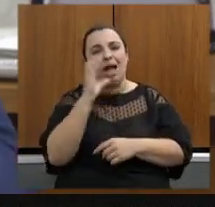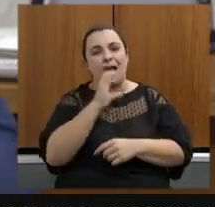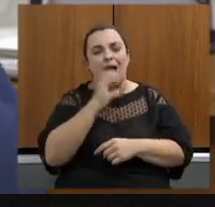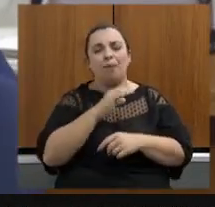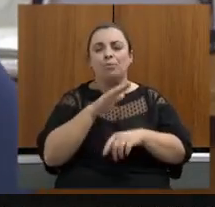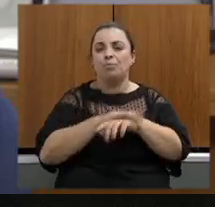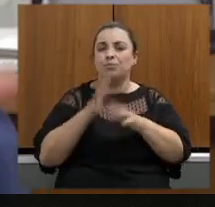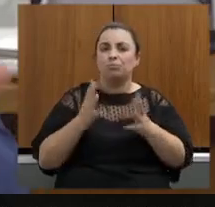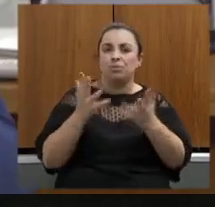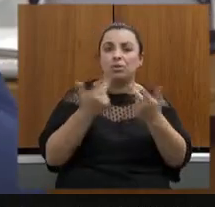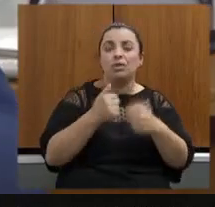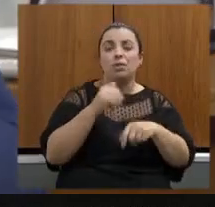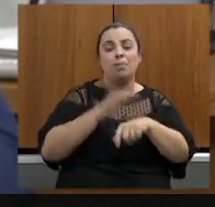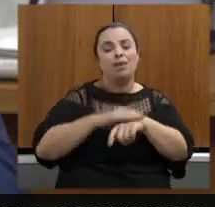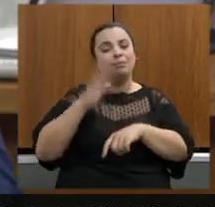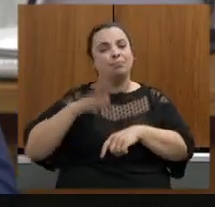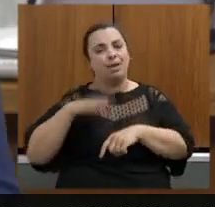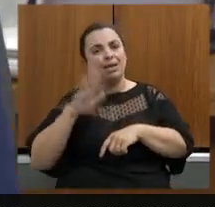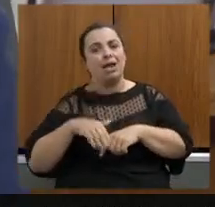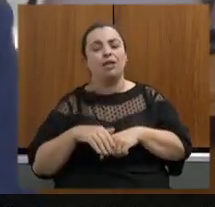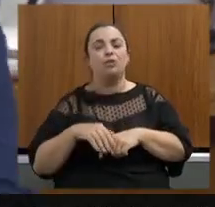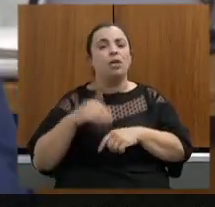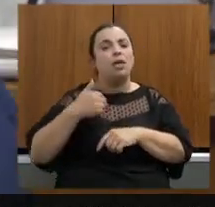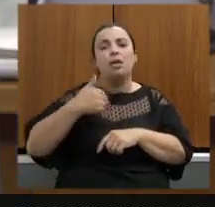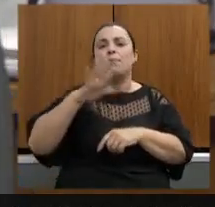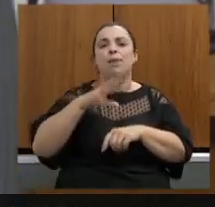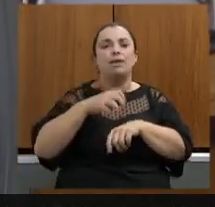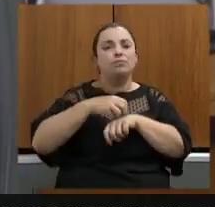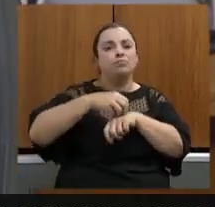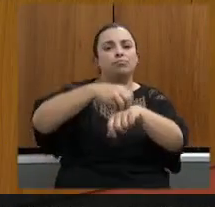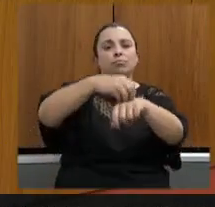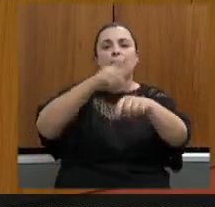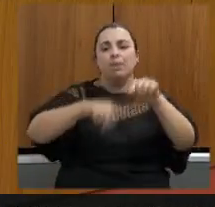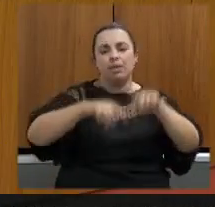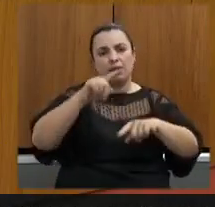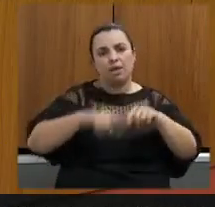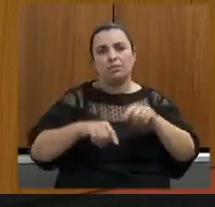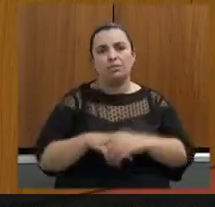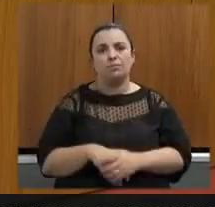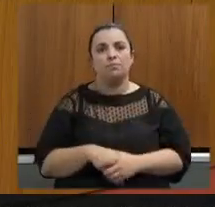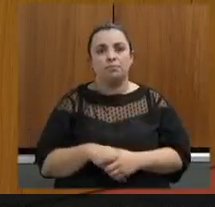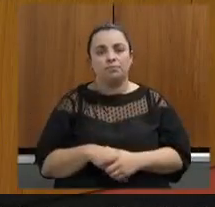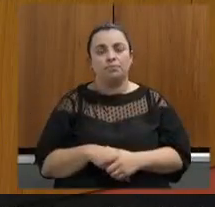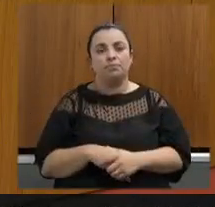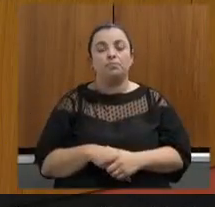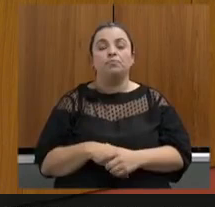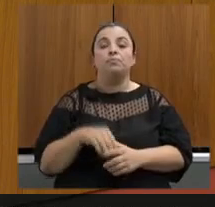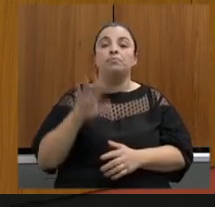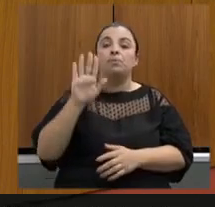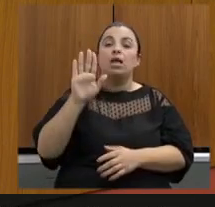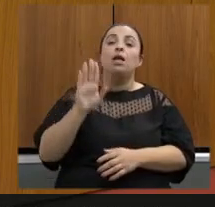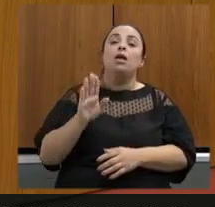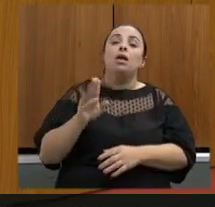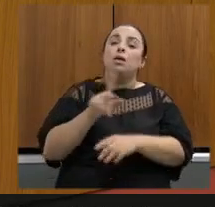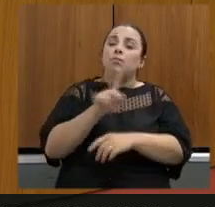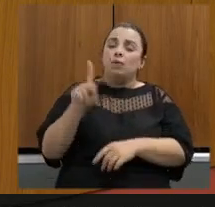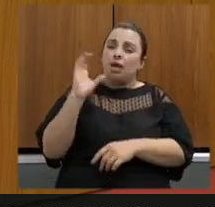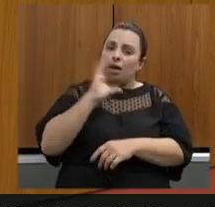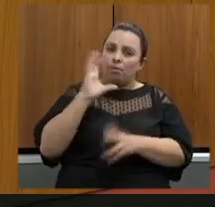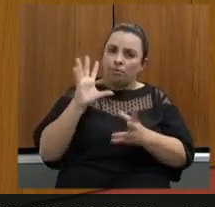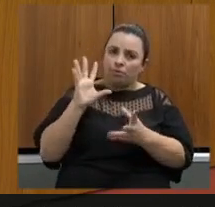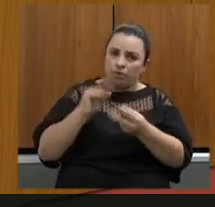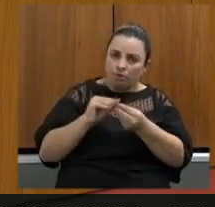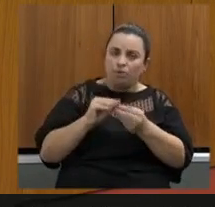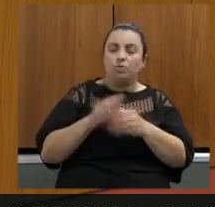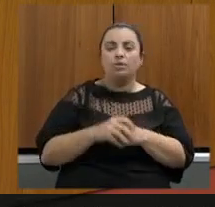eficiente mais rápido mais barato e como o transporte de cargas Muito obrigado tá bem Presidente rapidamente primeiro